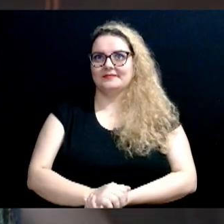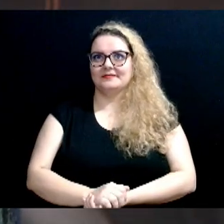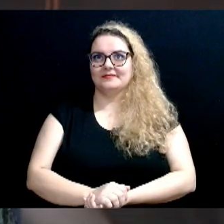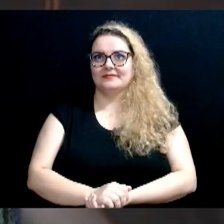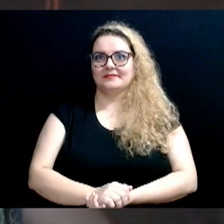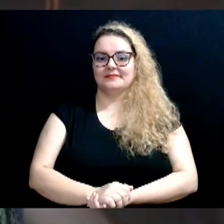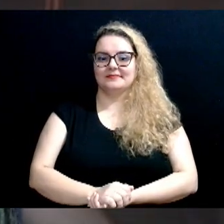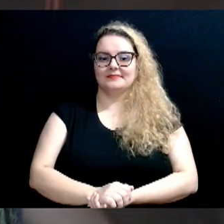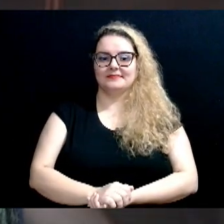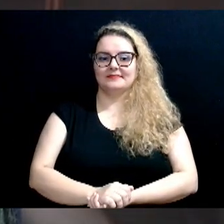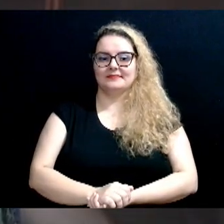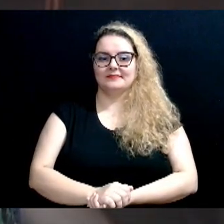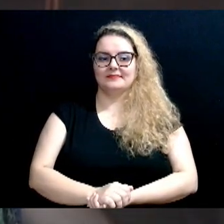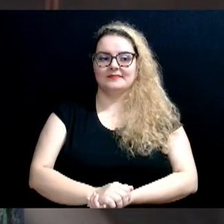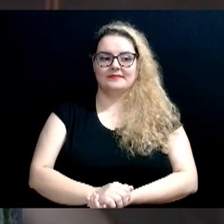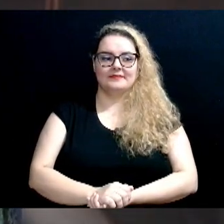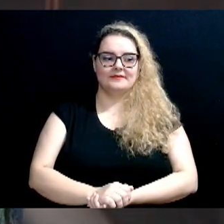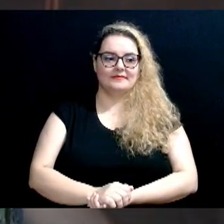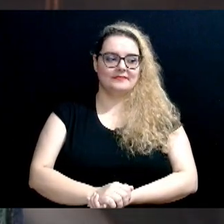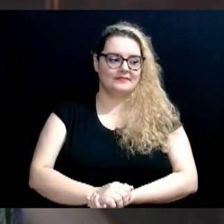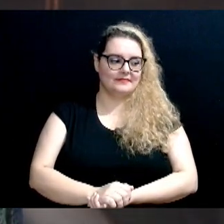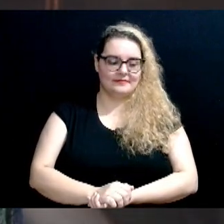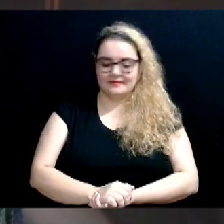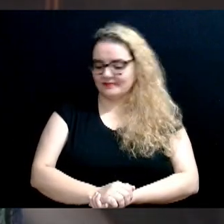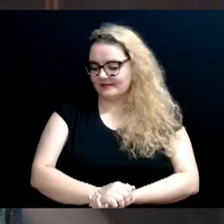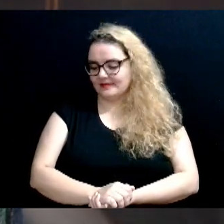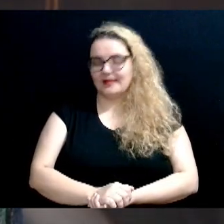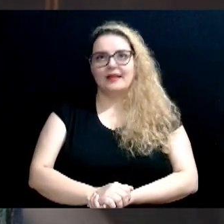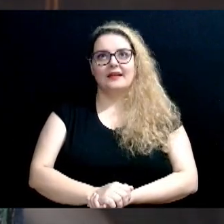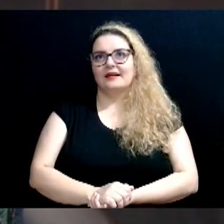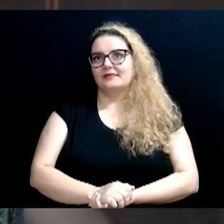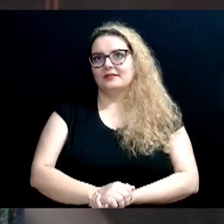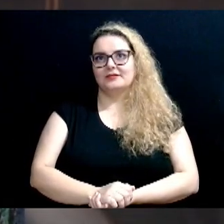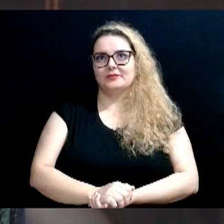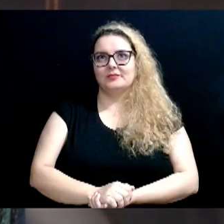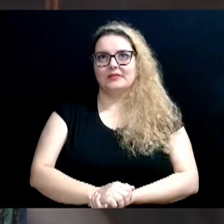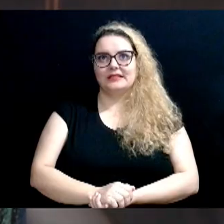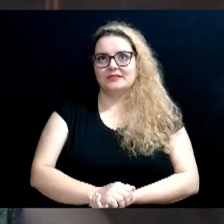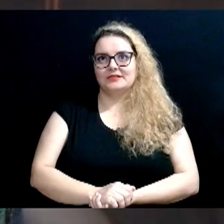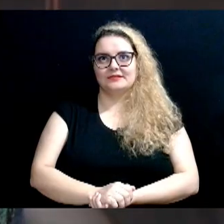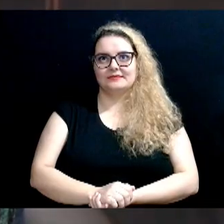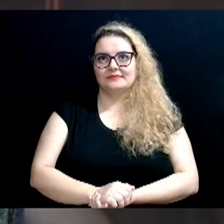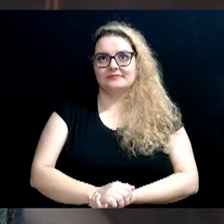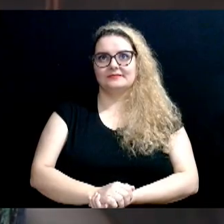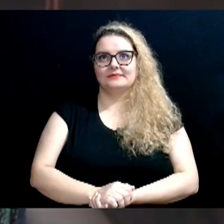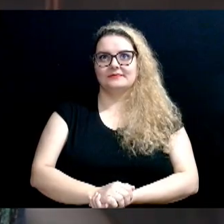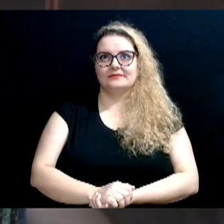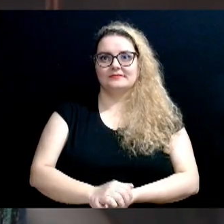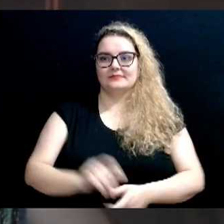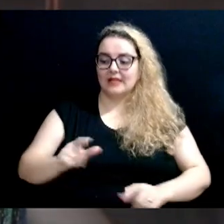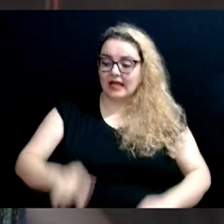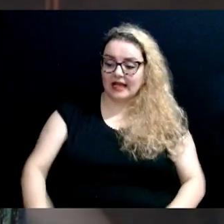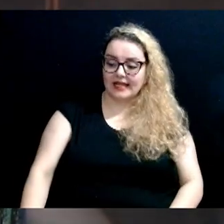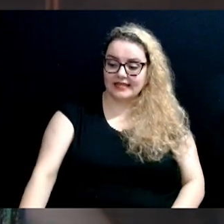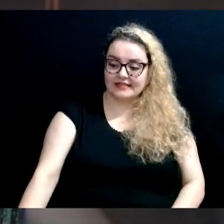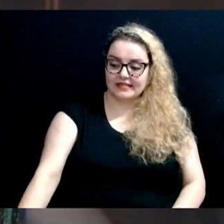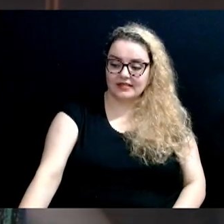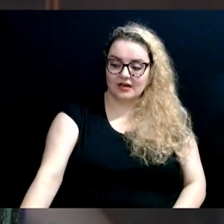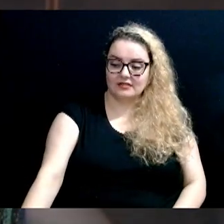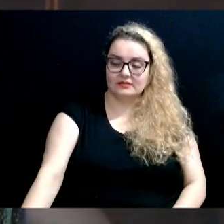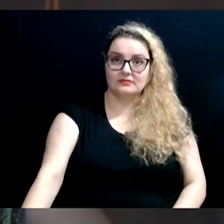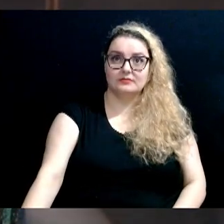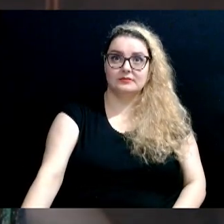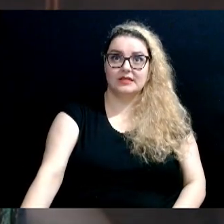da rede da TV Câmara. Da TV Câmara, ao pessoal de Campinas, ao Léo, que vai dividir comigo aqui um